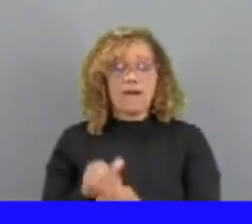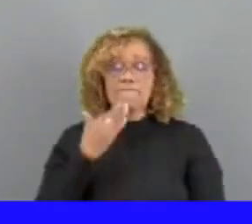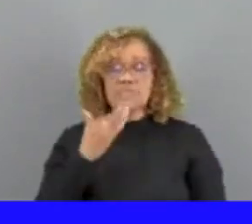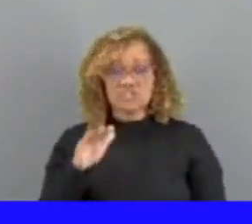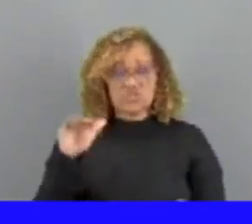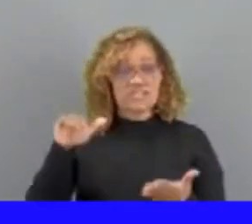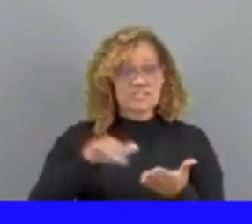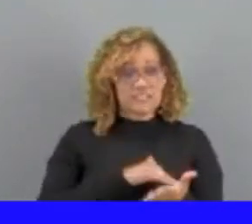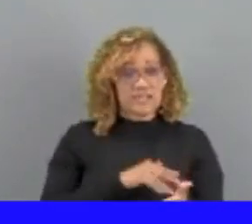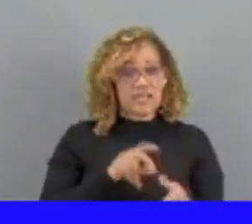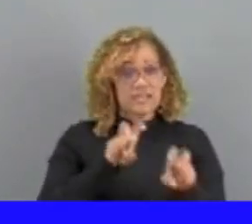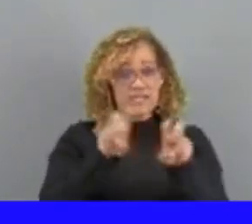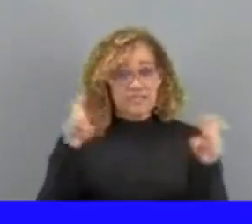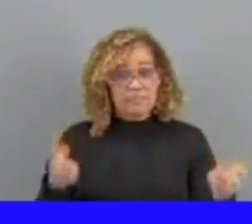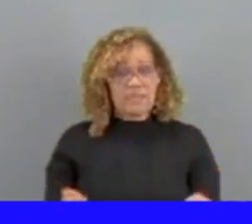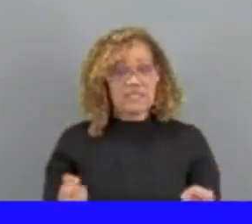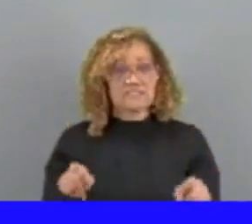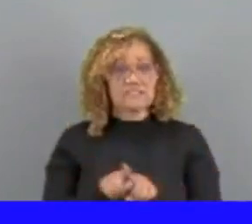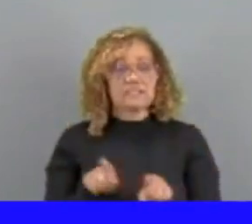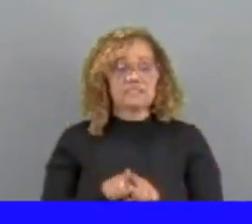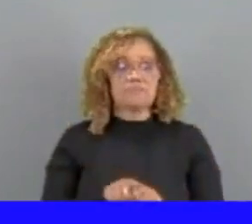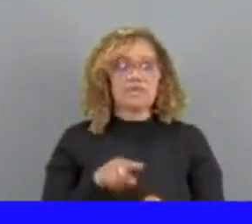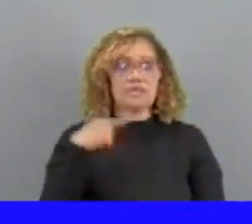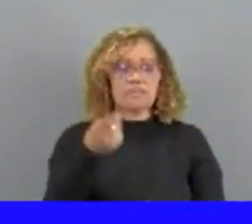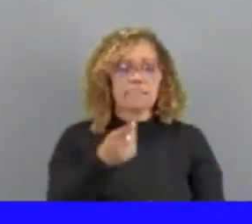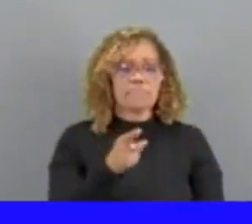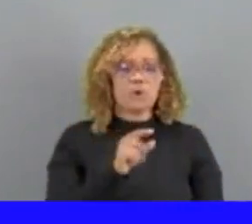que, da mesa, que seja feita a apuração dos votos.